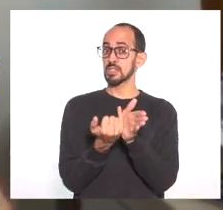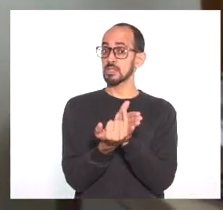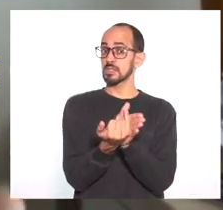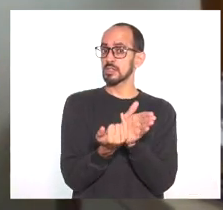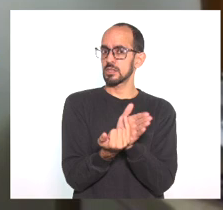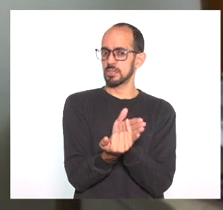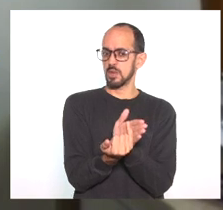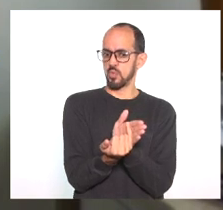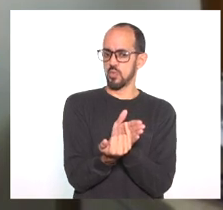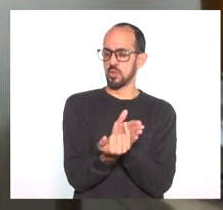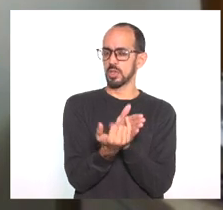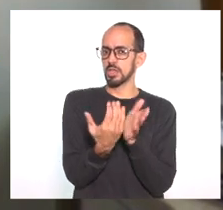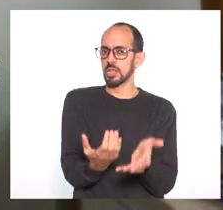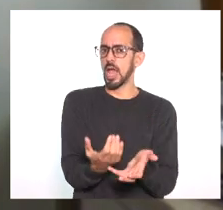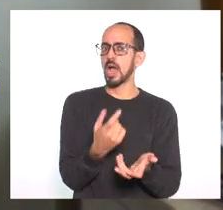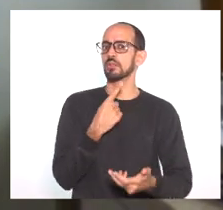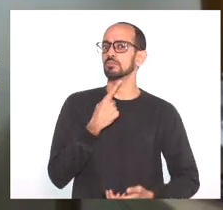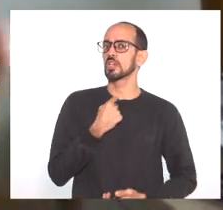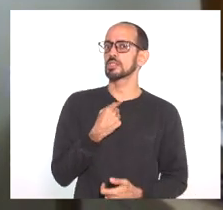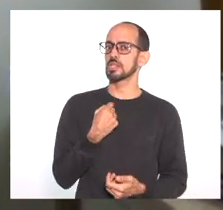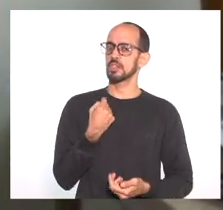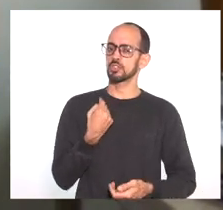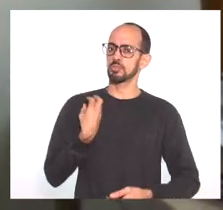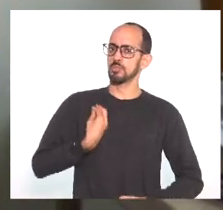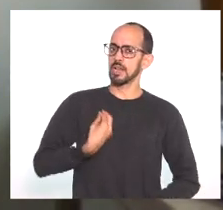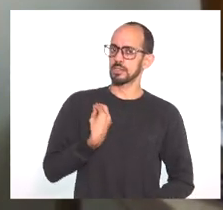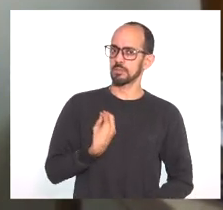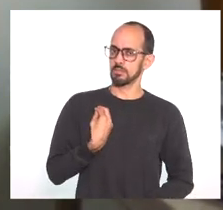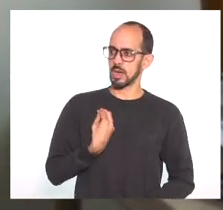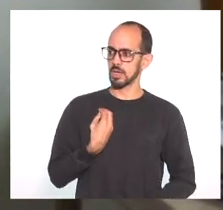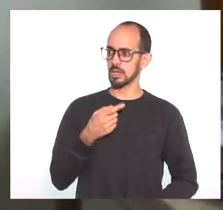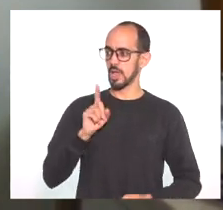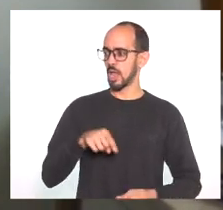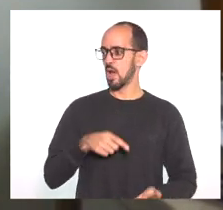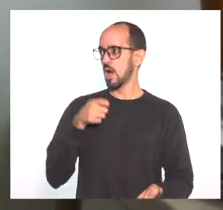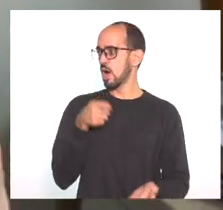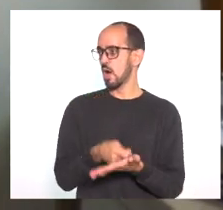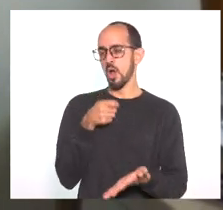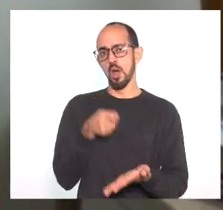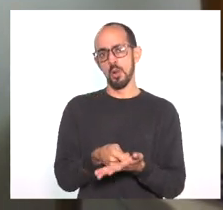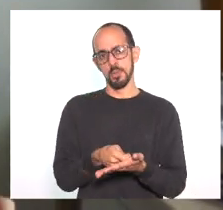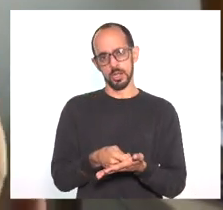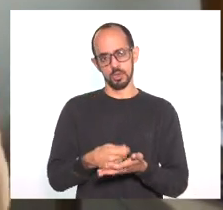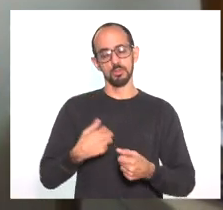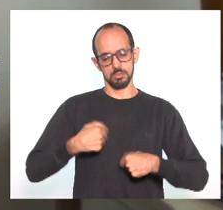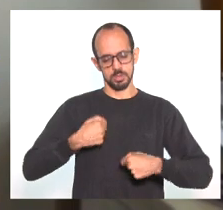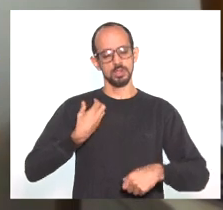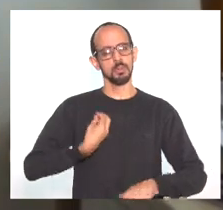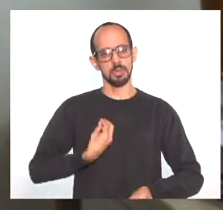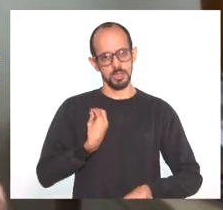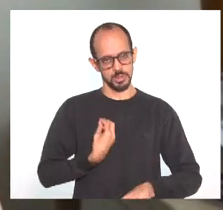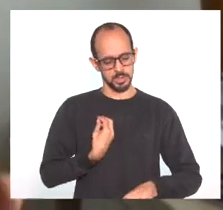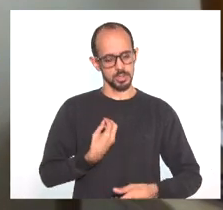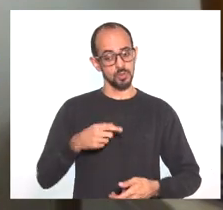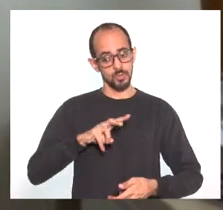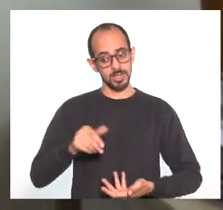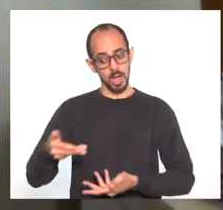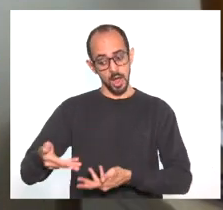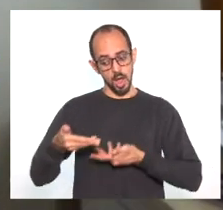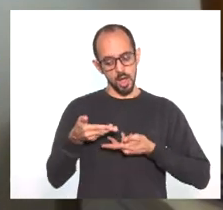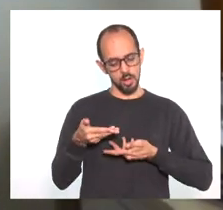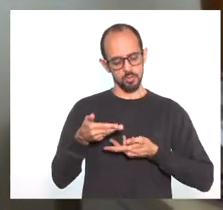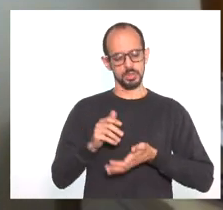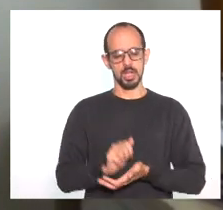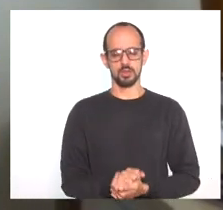que deseja participar. Esses são os que obrigatoriamente têm que estar presentes, né? Serão convidados para estar